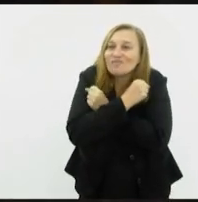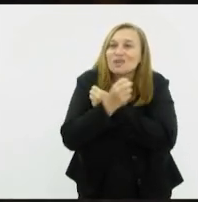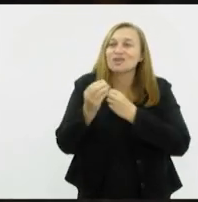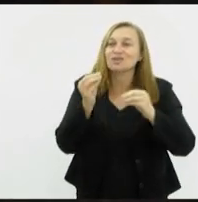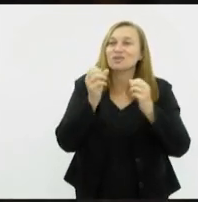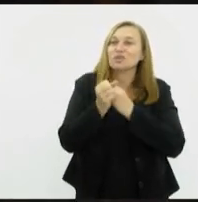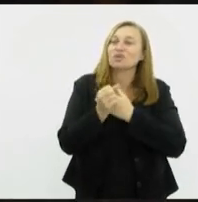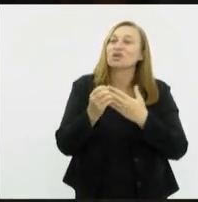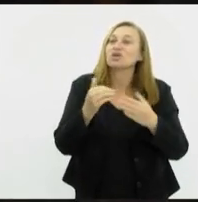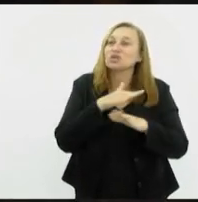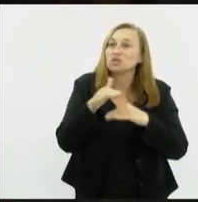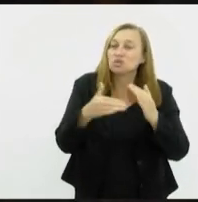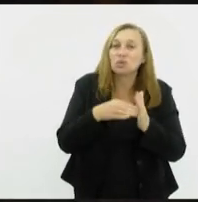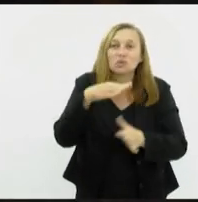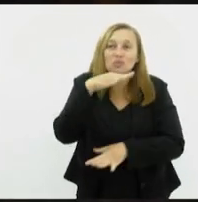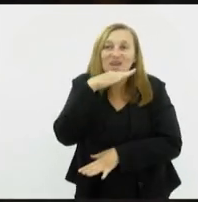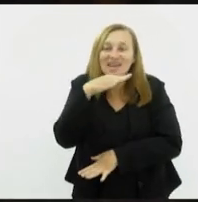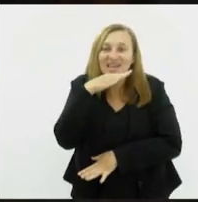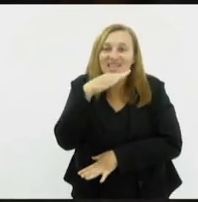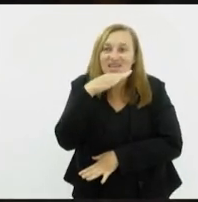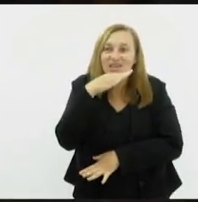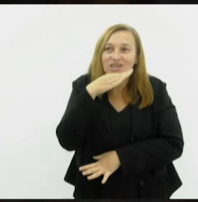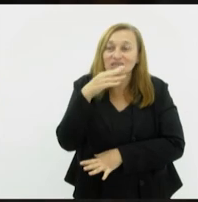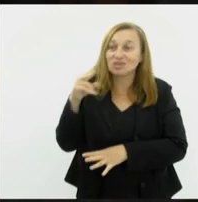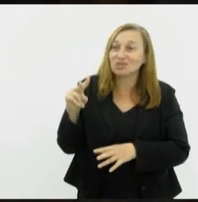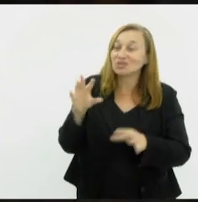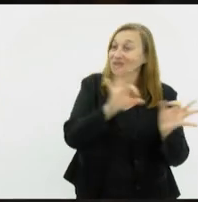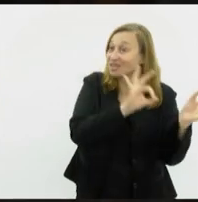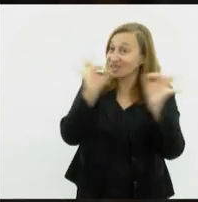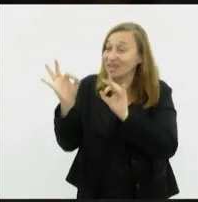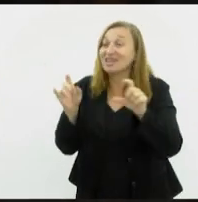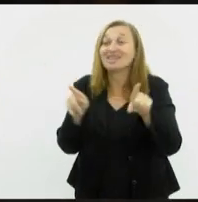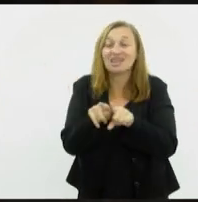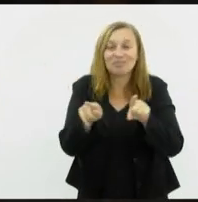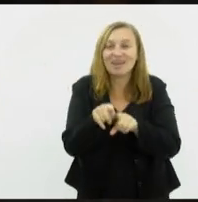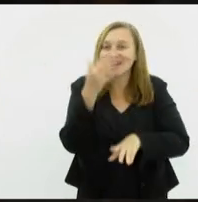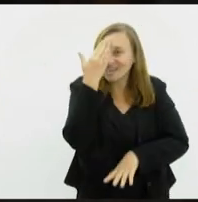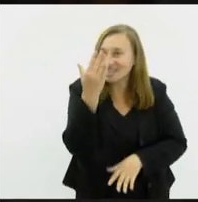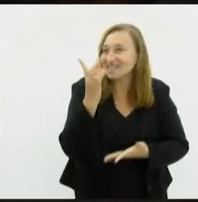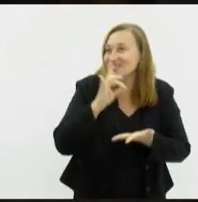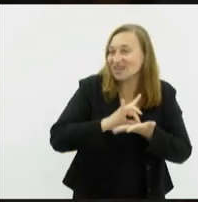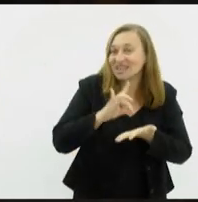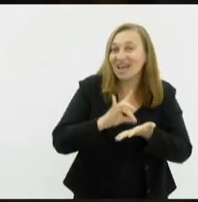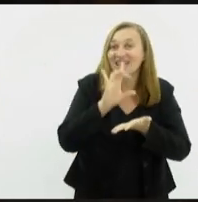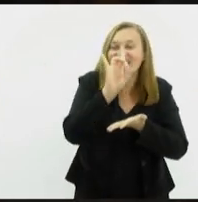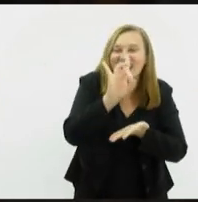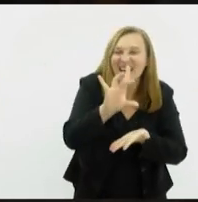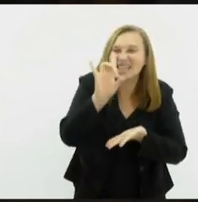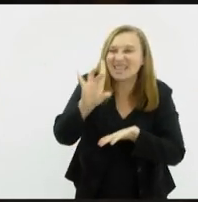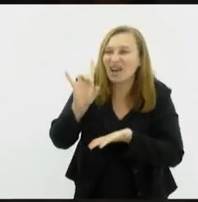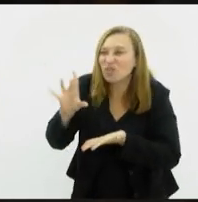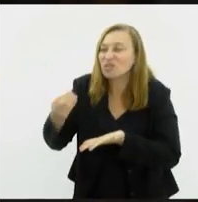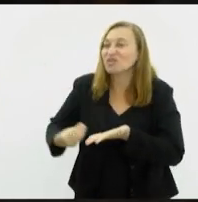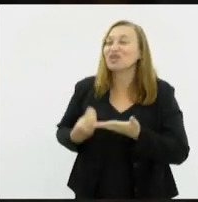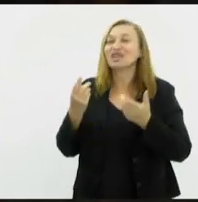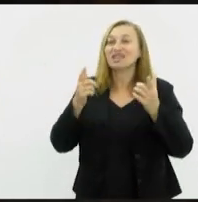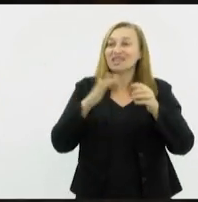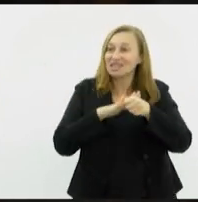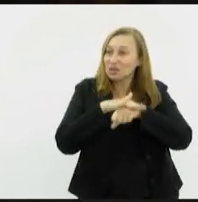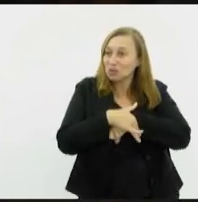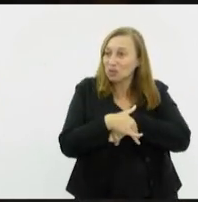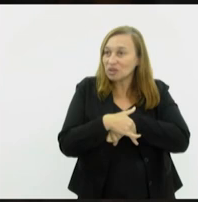coração de todos de Mangaratiba que estão nos assistindo. Queria agradecer de verdade a cada um de vocês que estiveram presente aqui essa